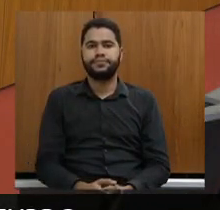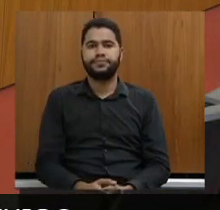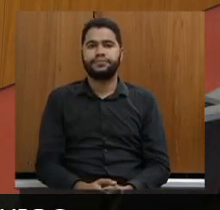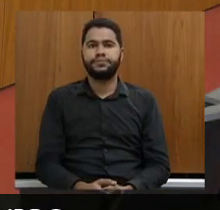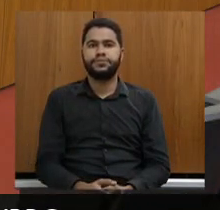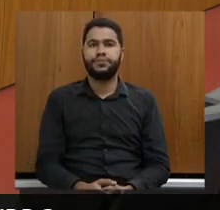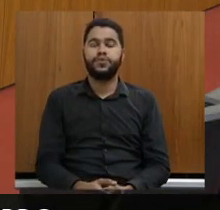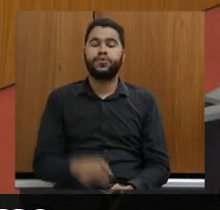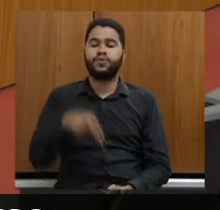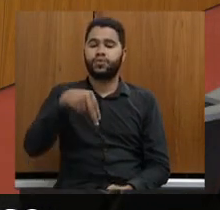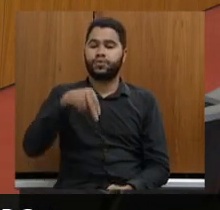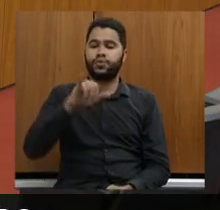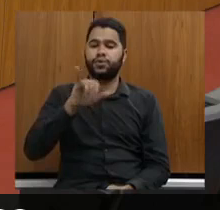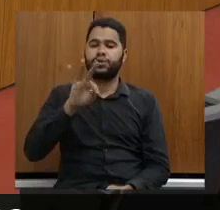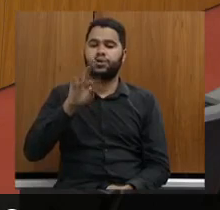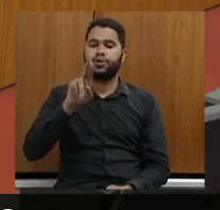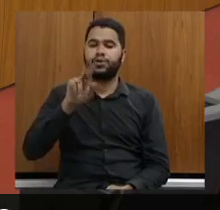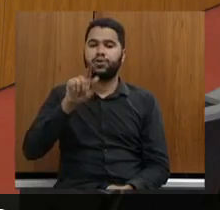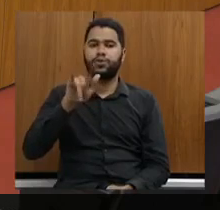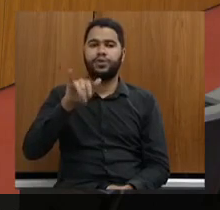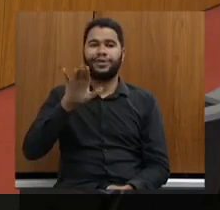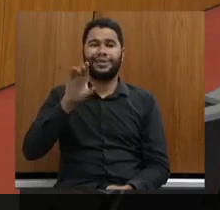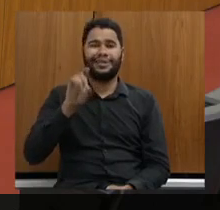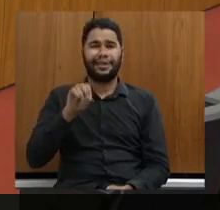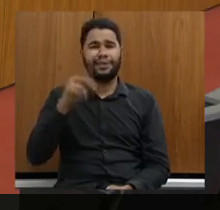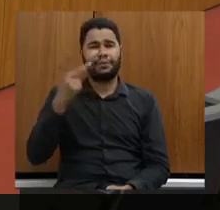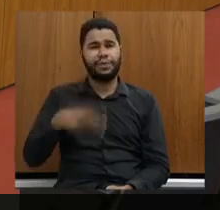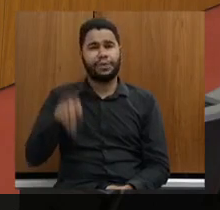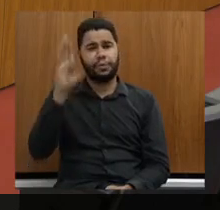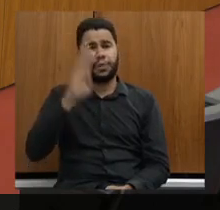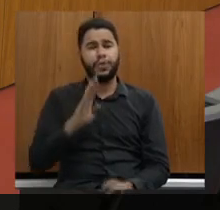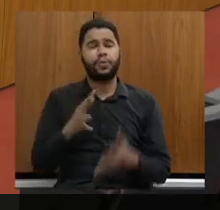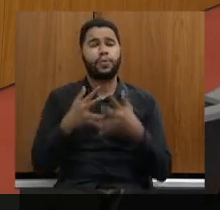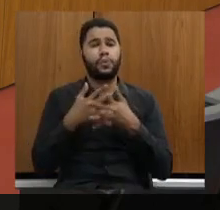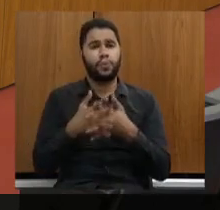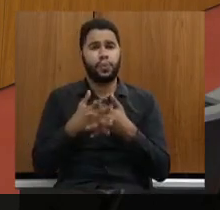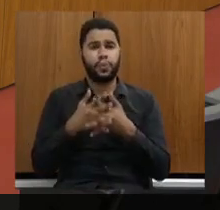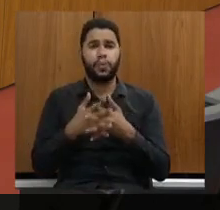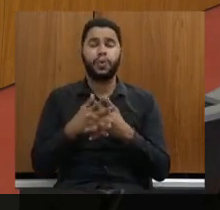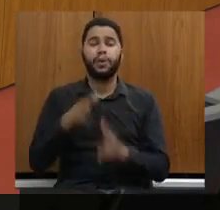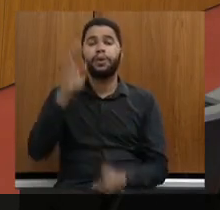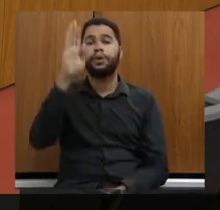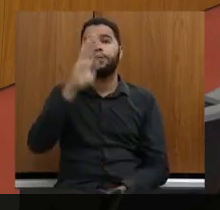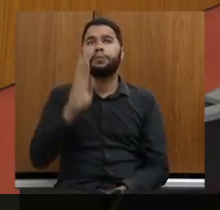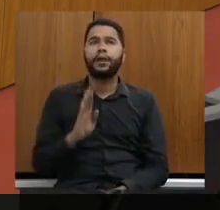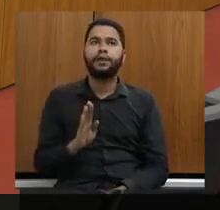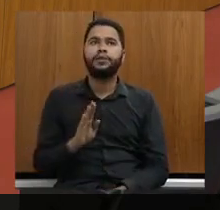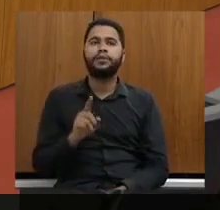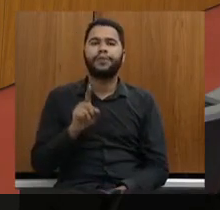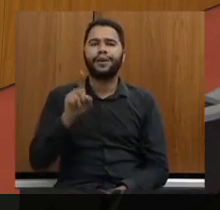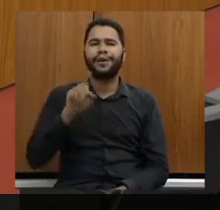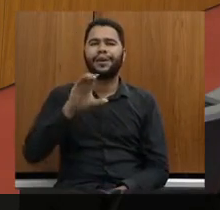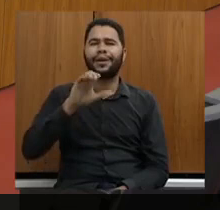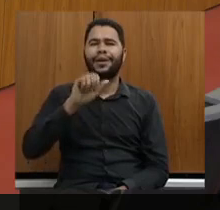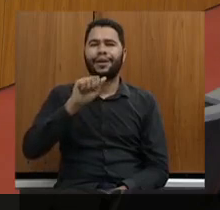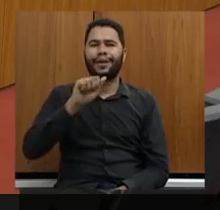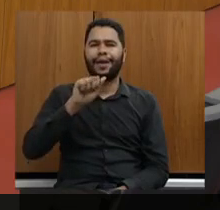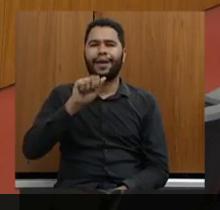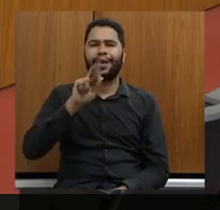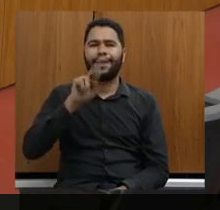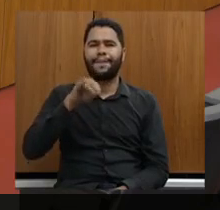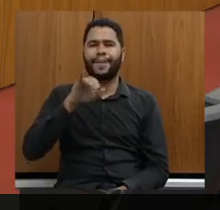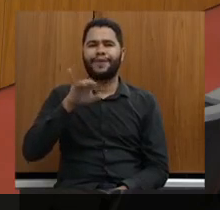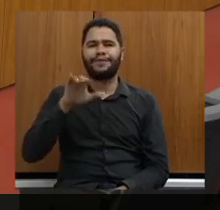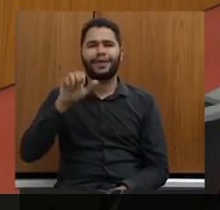nitrogenado no Brasil é muito muito complicado Brasil tinha lá em Camaçari fechou